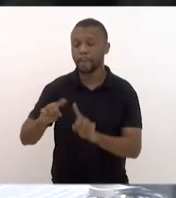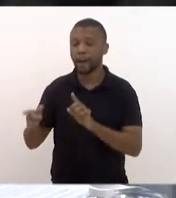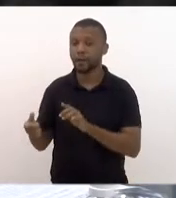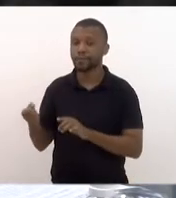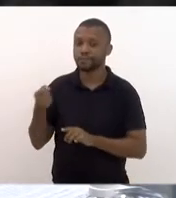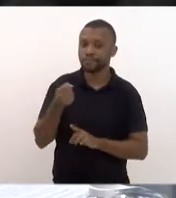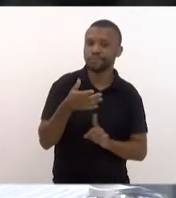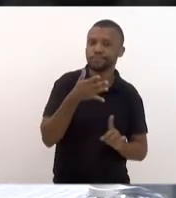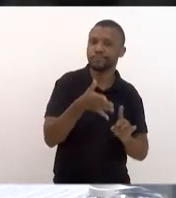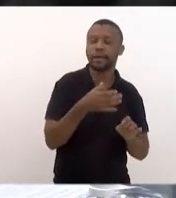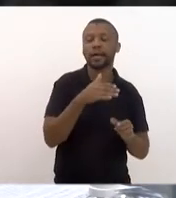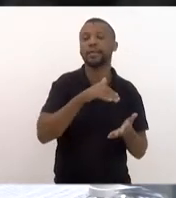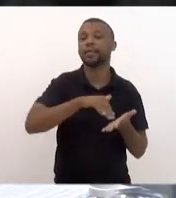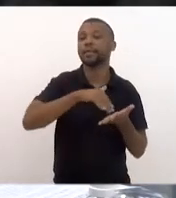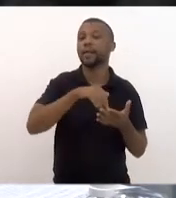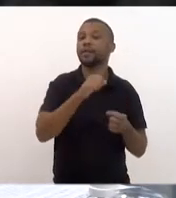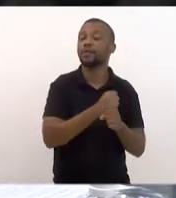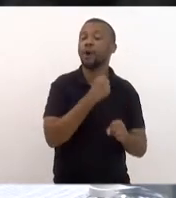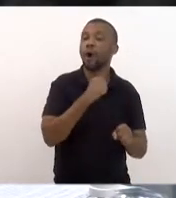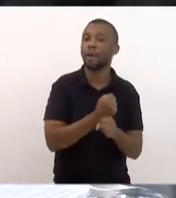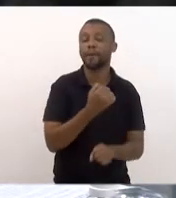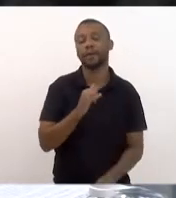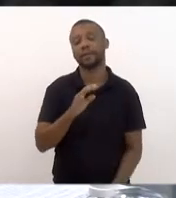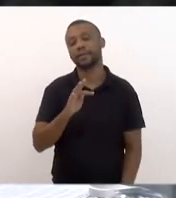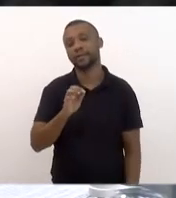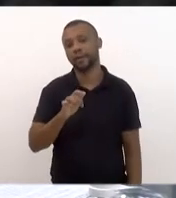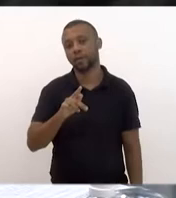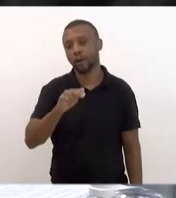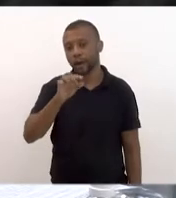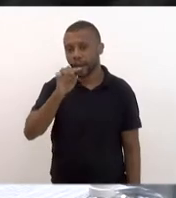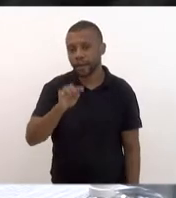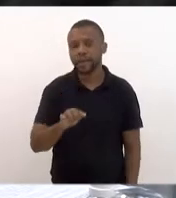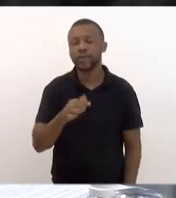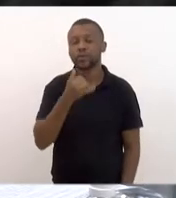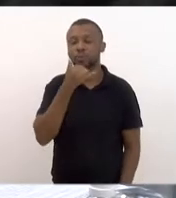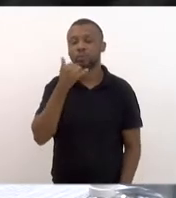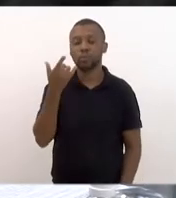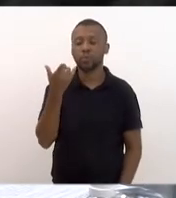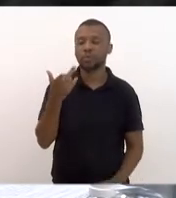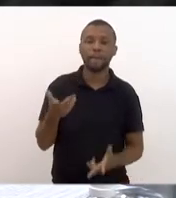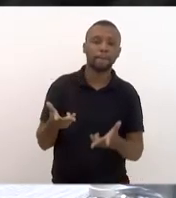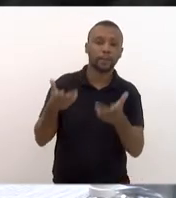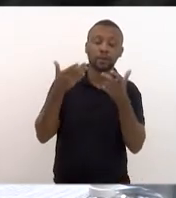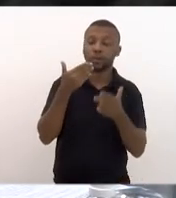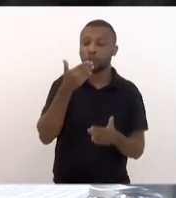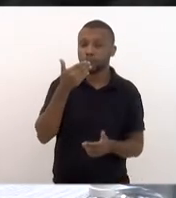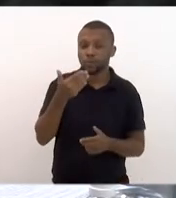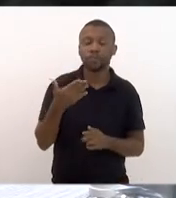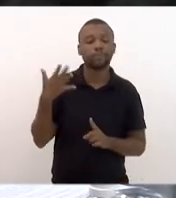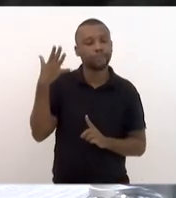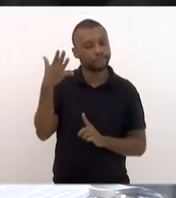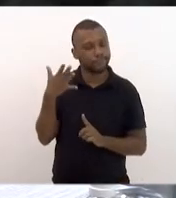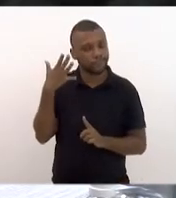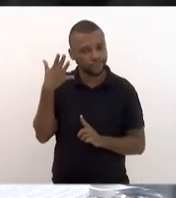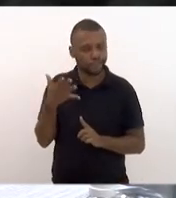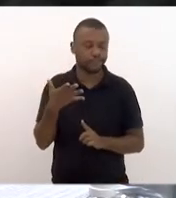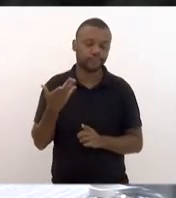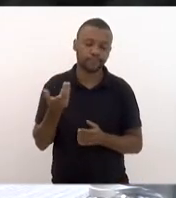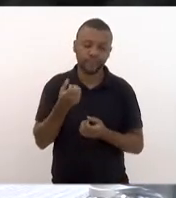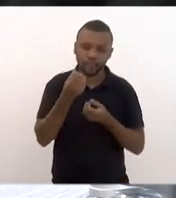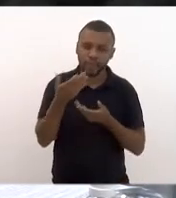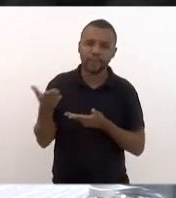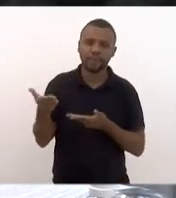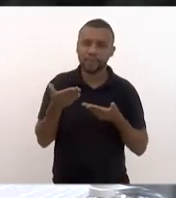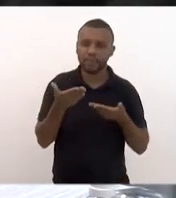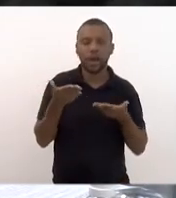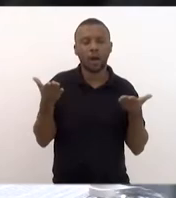Giovanna, secretária de obras de Itaguaí. Desculpe, Elisa, eu não tinha percebido aqui a sua solicitação para fazer uso da fala. Você é muito bem-vindo aqui na audiência e